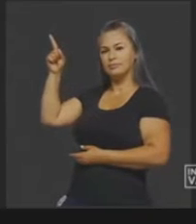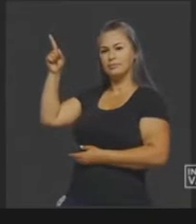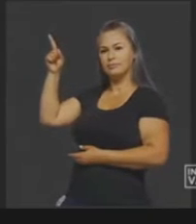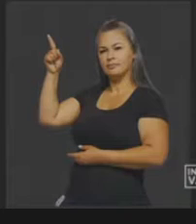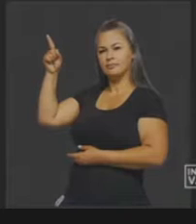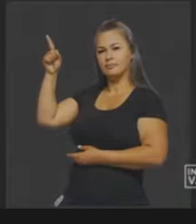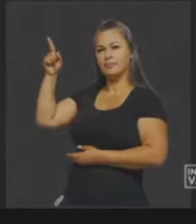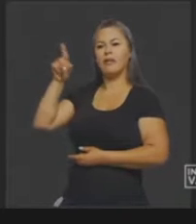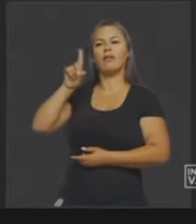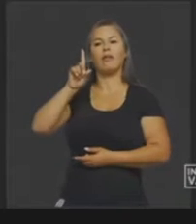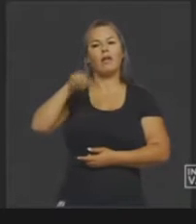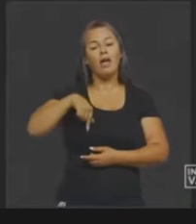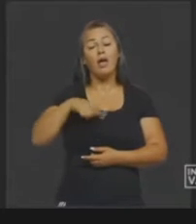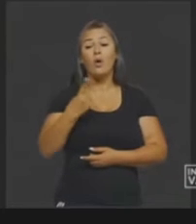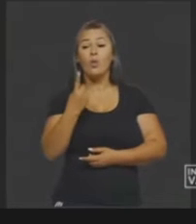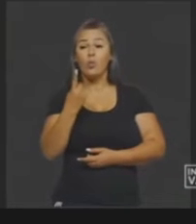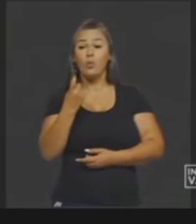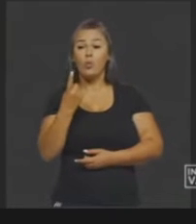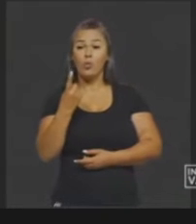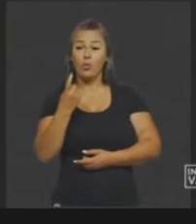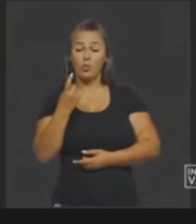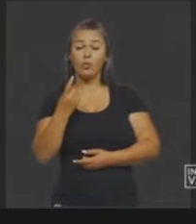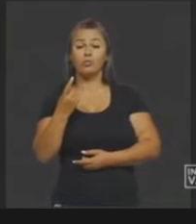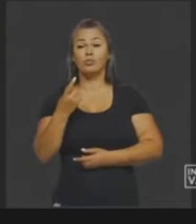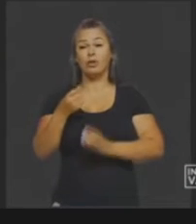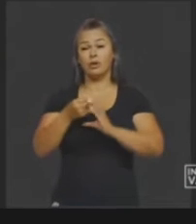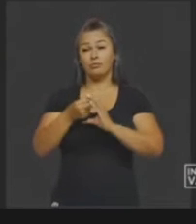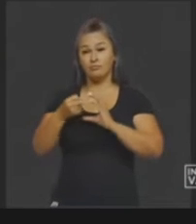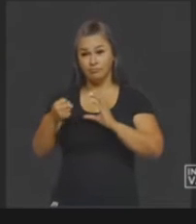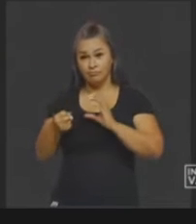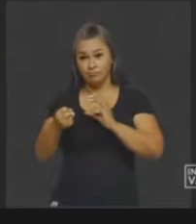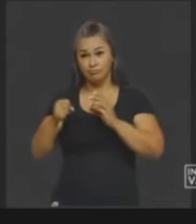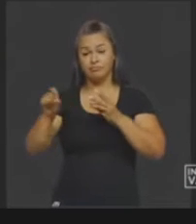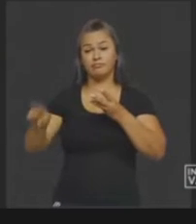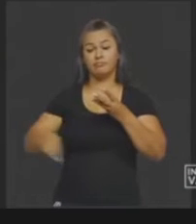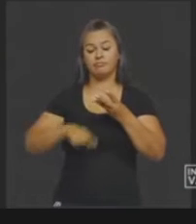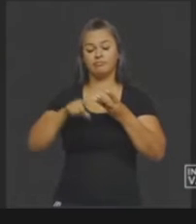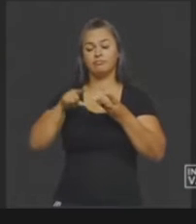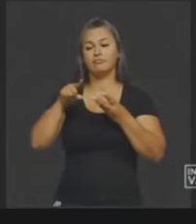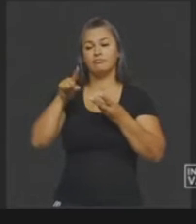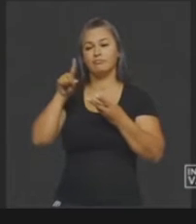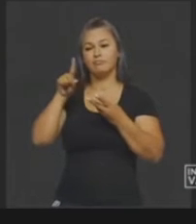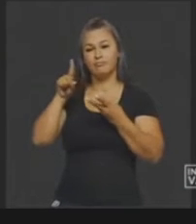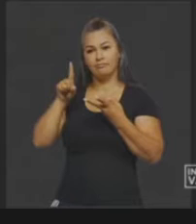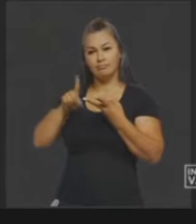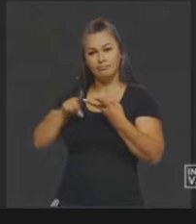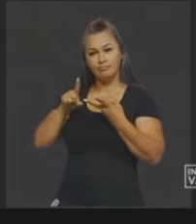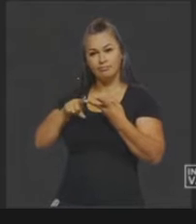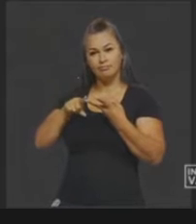são unicelulares, precisam de se alimentar de outro ser vivo ou de produtos dele,